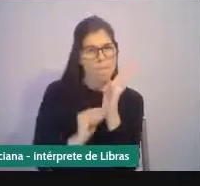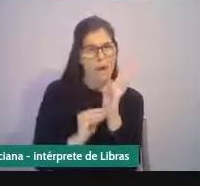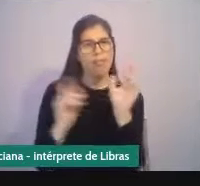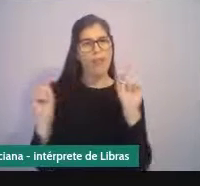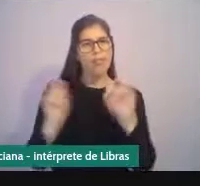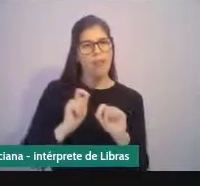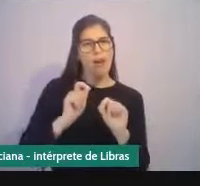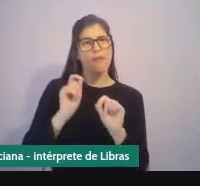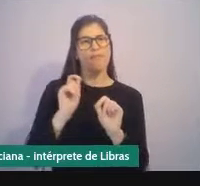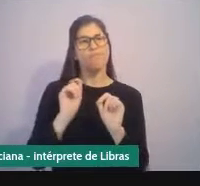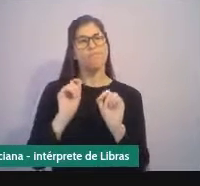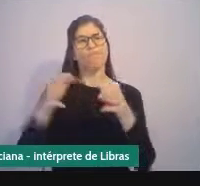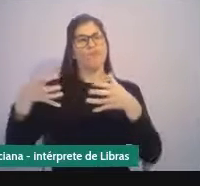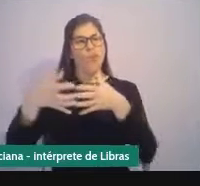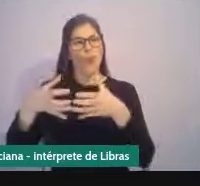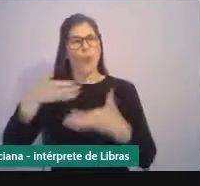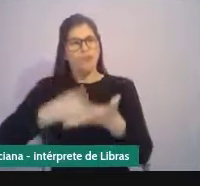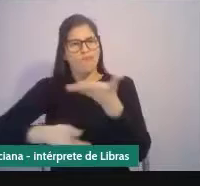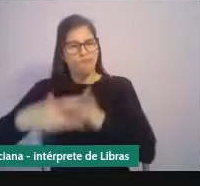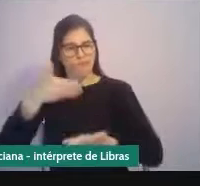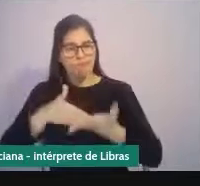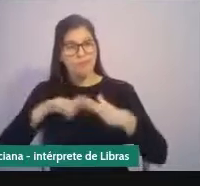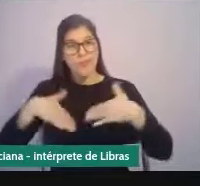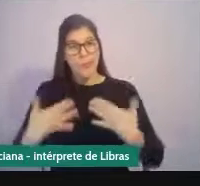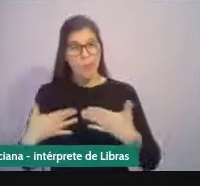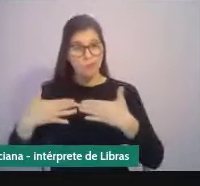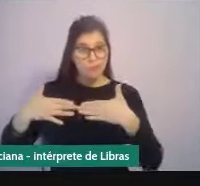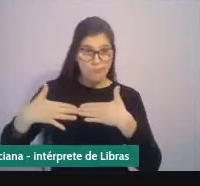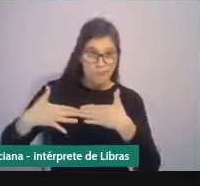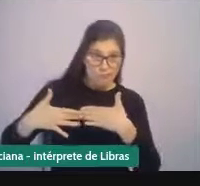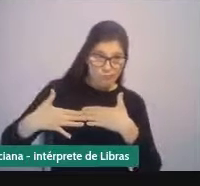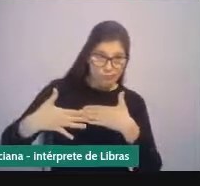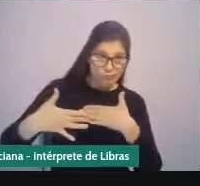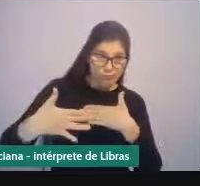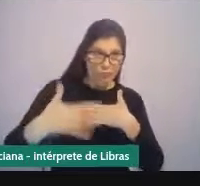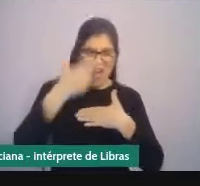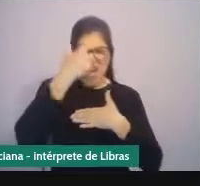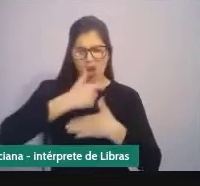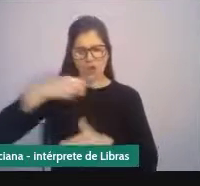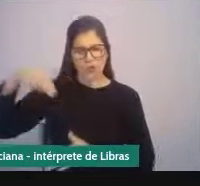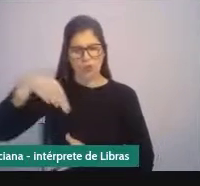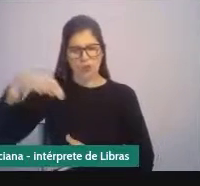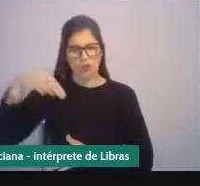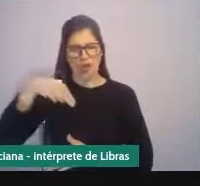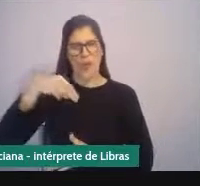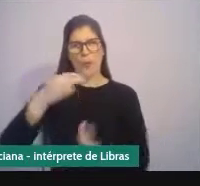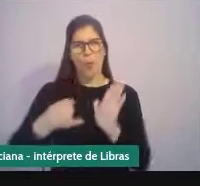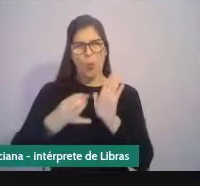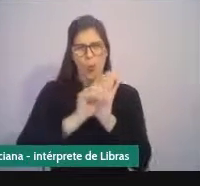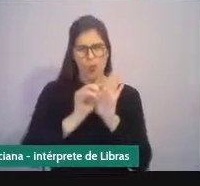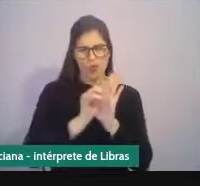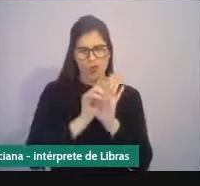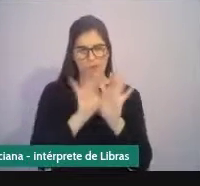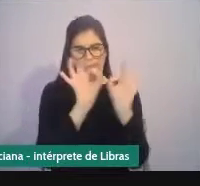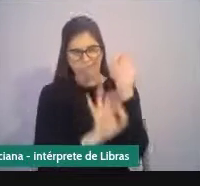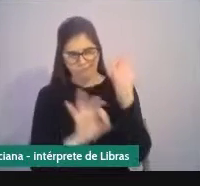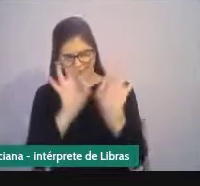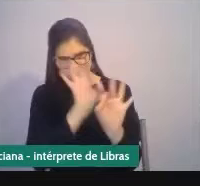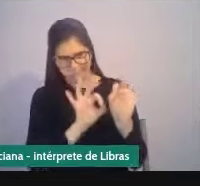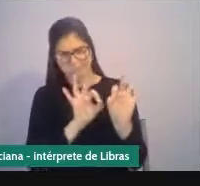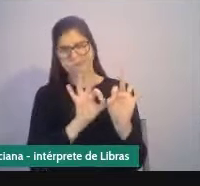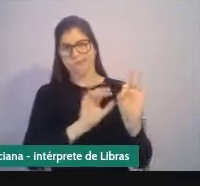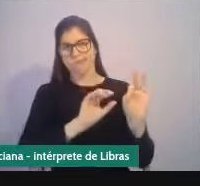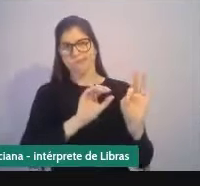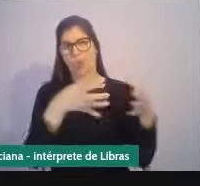da equipe. E assim iniciamos um trabalho lá por novembro, depois que o edital seguiu seus trâmites e a equipe foi